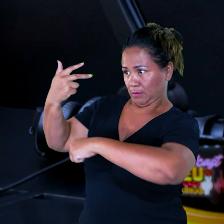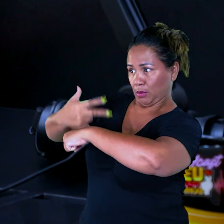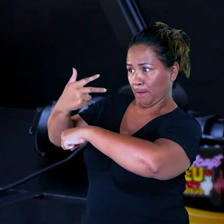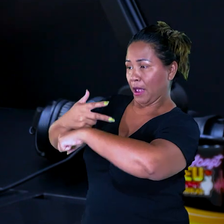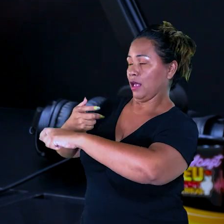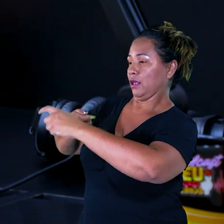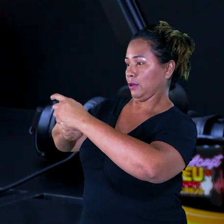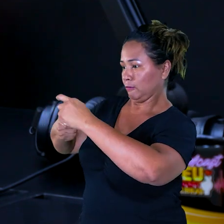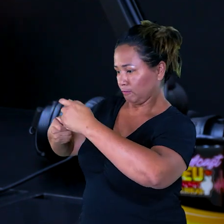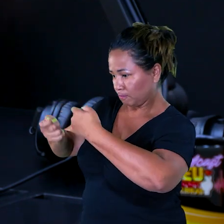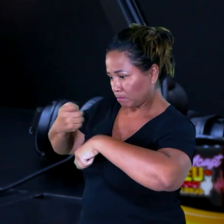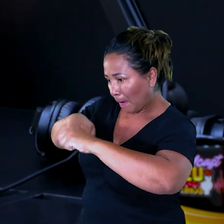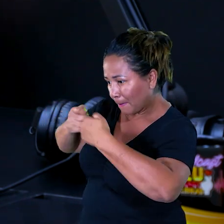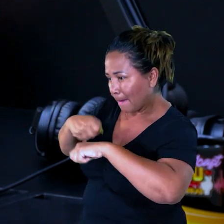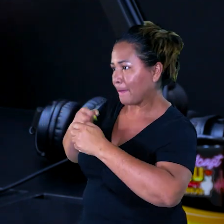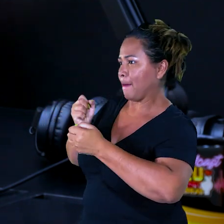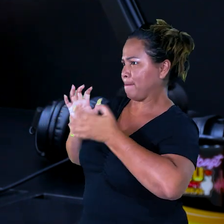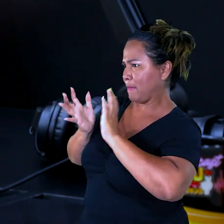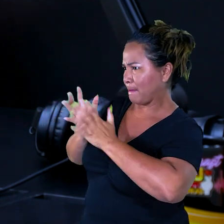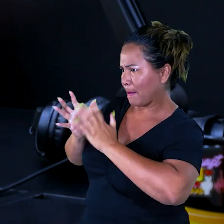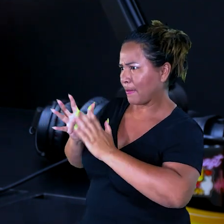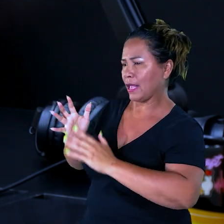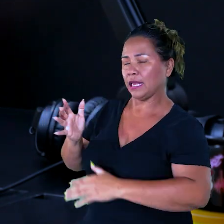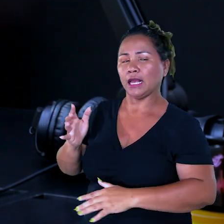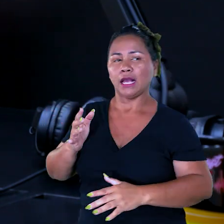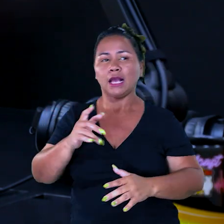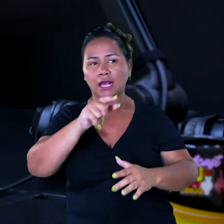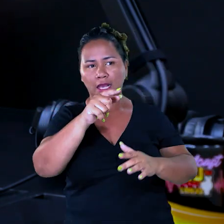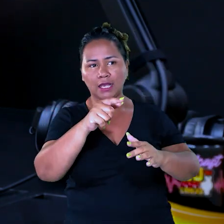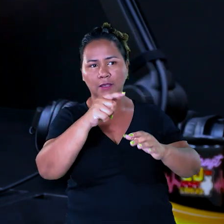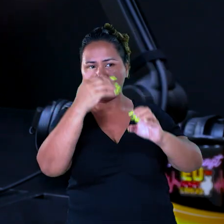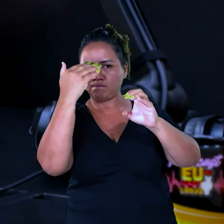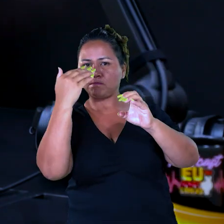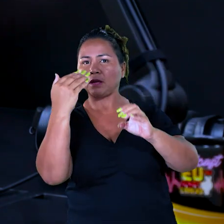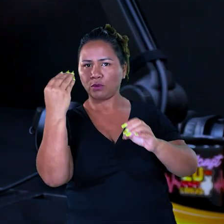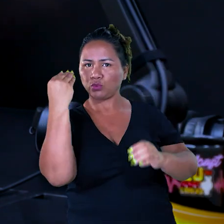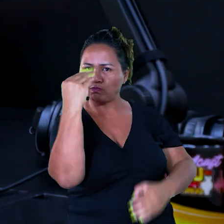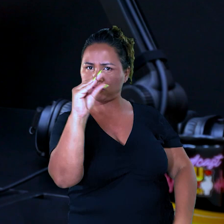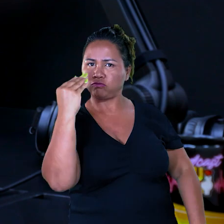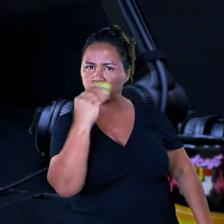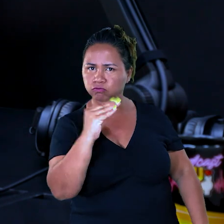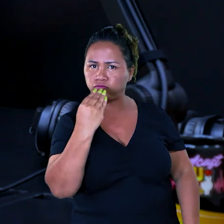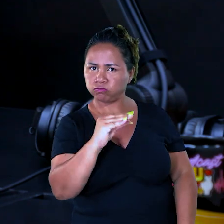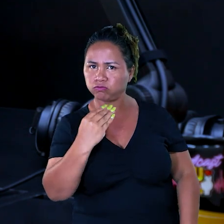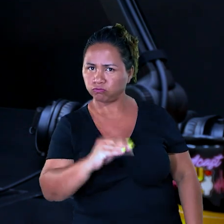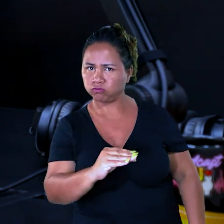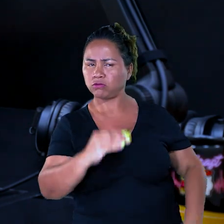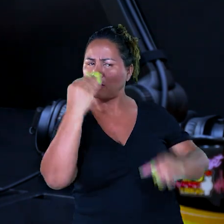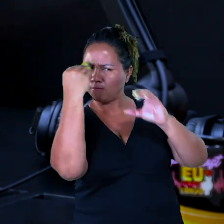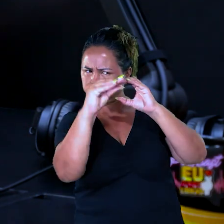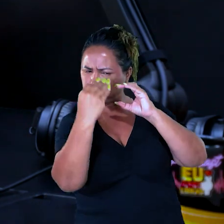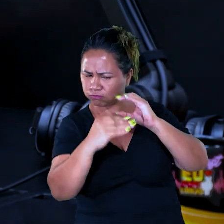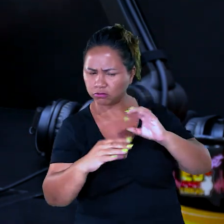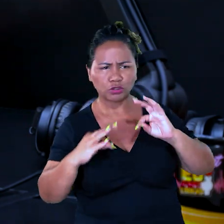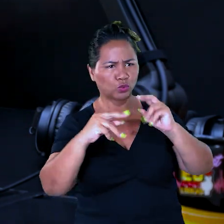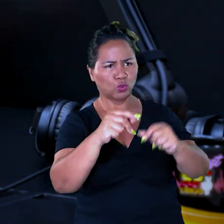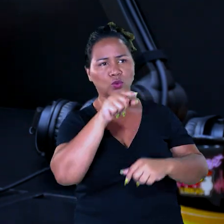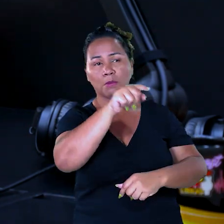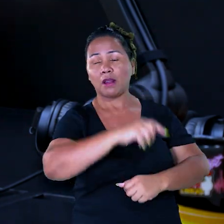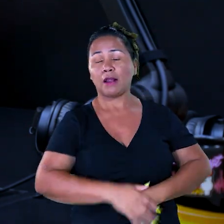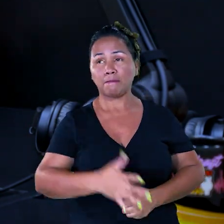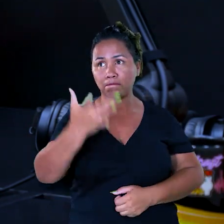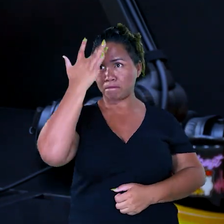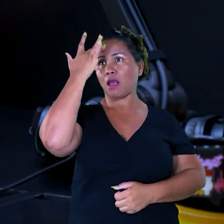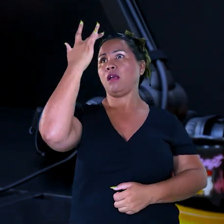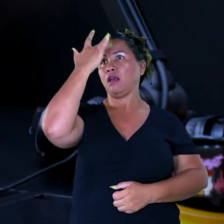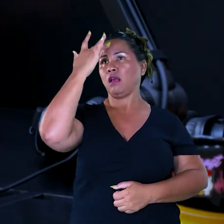assim, eu falei, gente, eu não sei como que eu vou fazer para ela. Porque assim, até então, na época não tinha como não tinha muito recursos, eu tinha